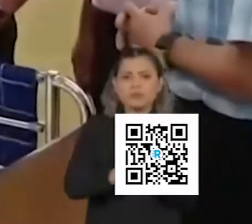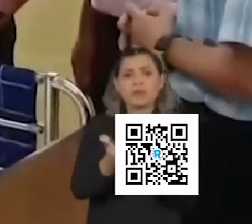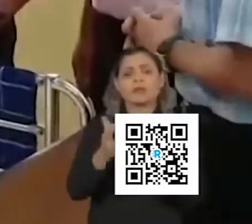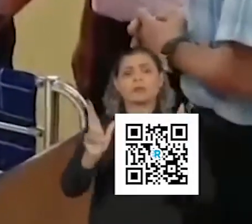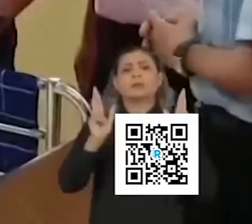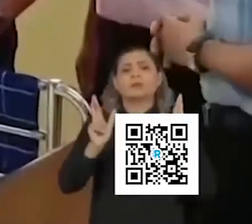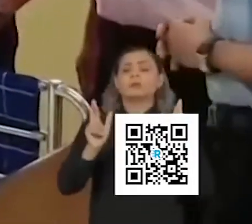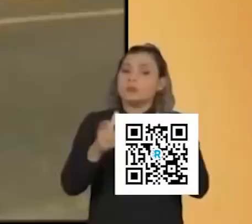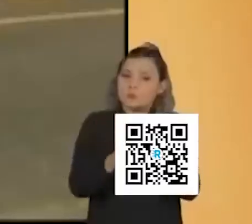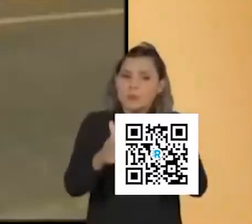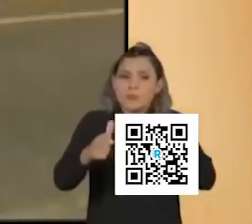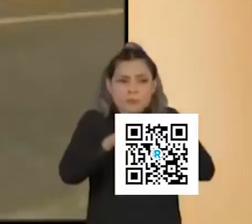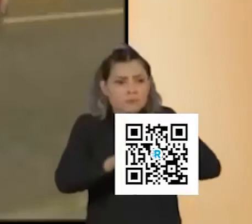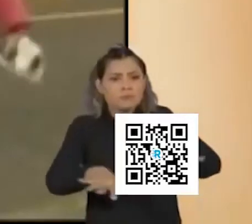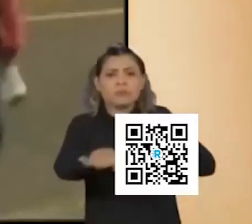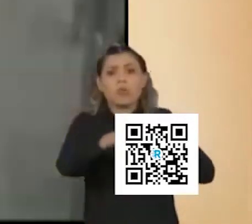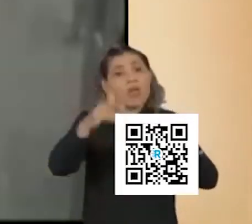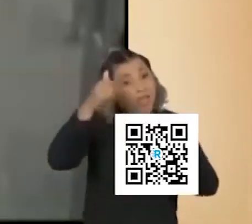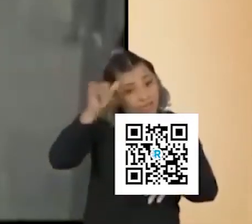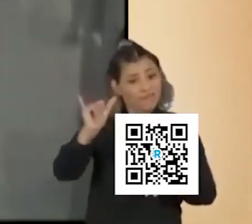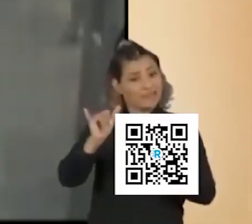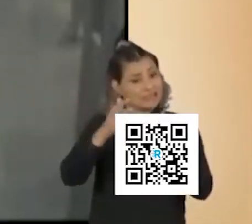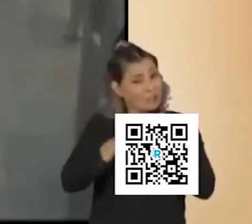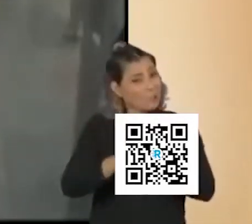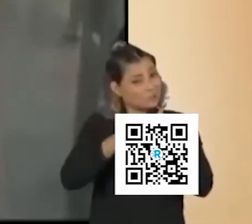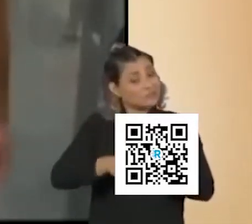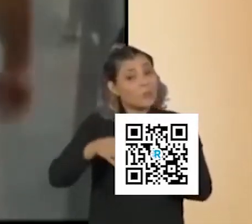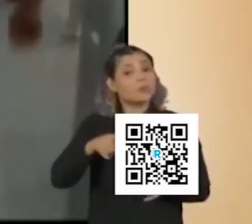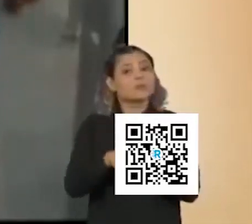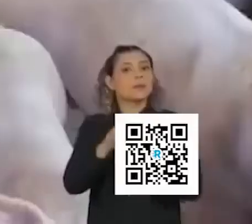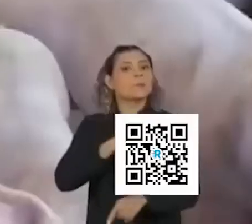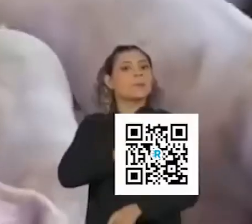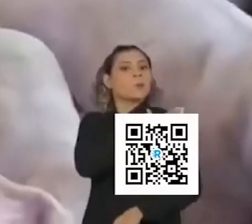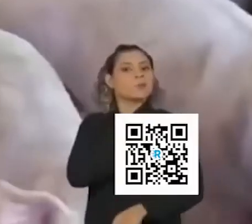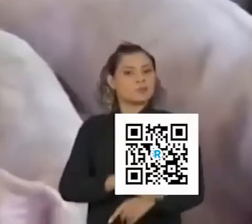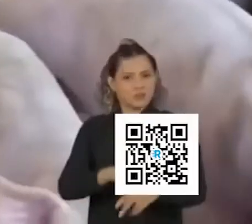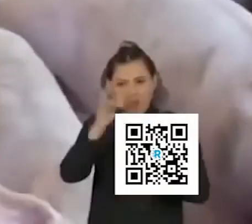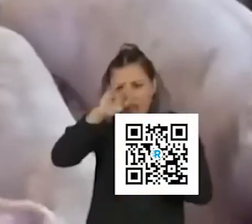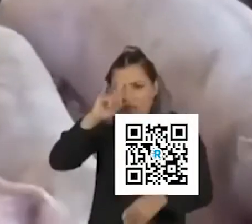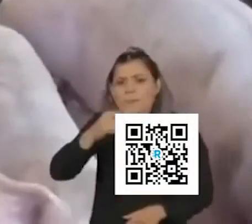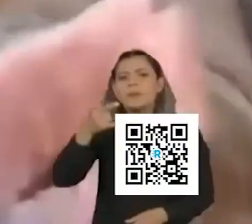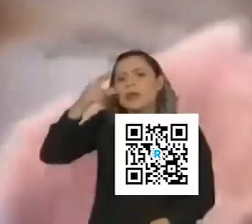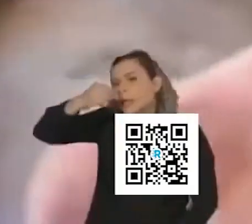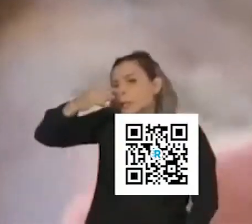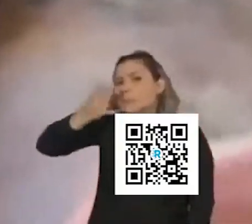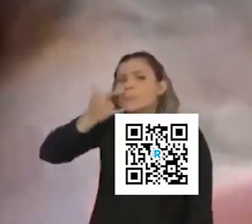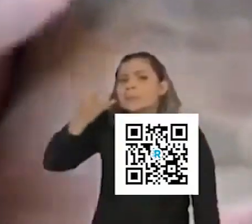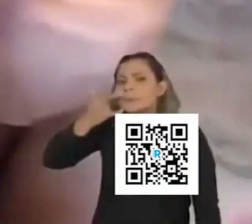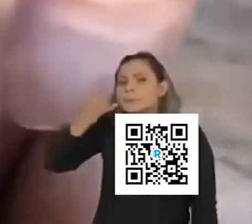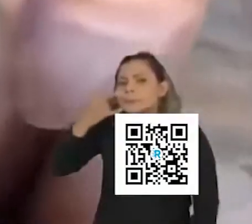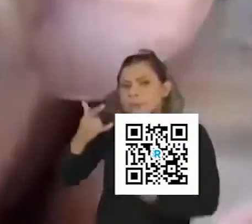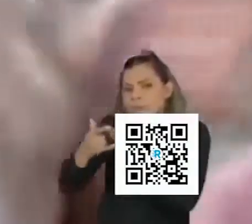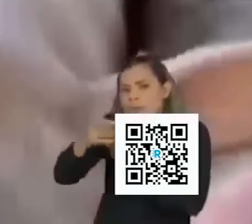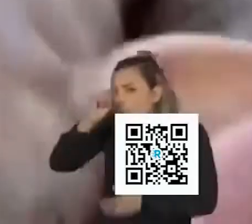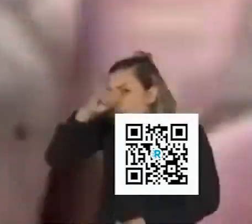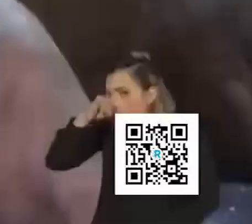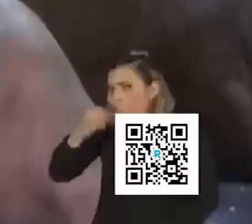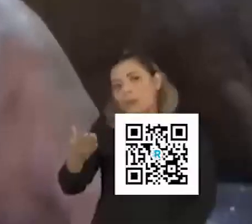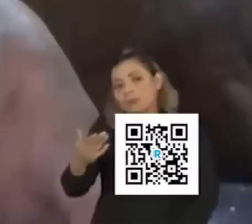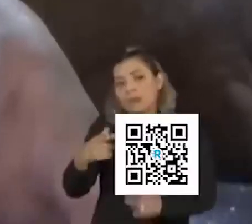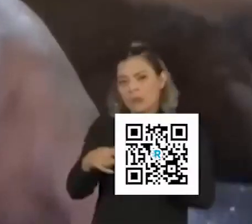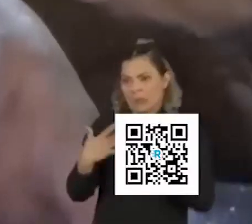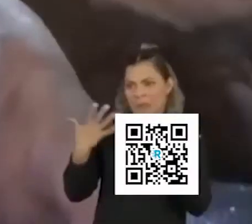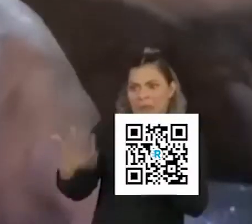a compreensão pública, evitando confusões e preconceitos, como no caso da gripe suína, que trouxe reações contra a carne de